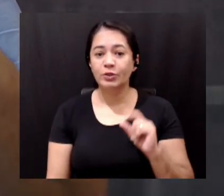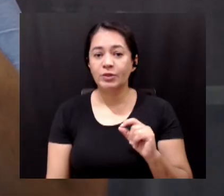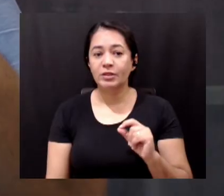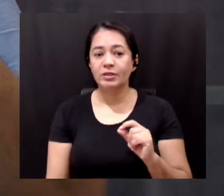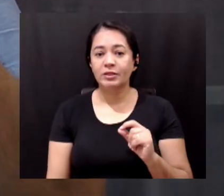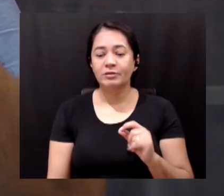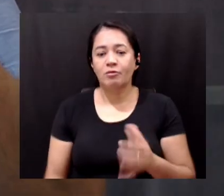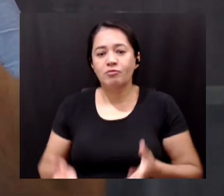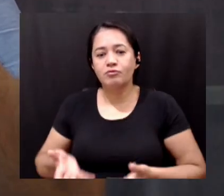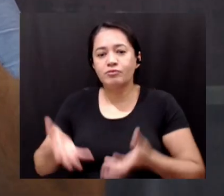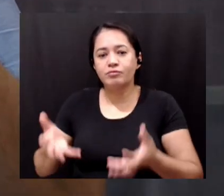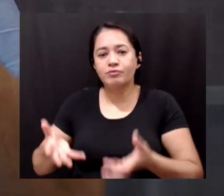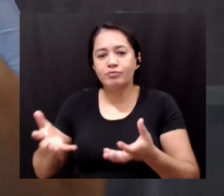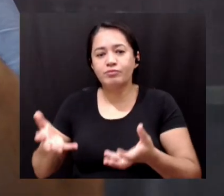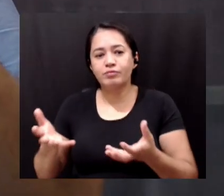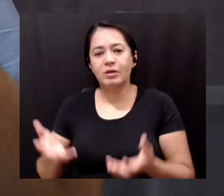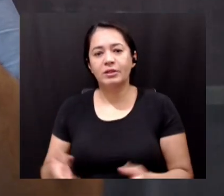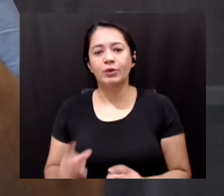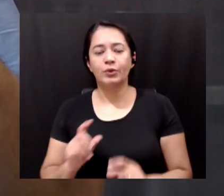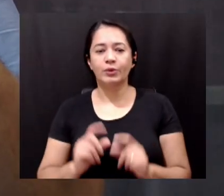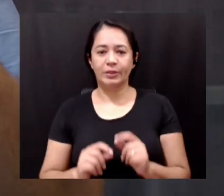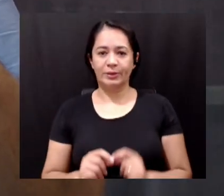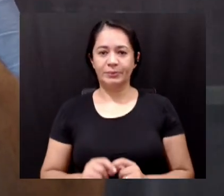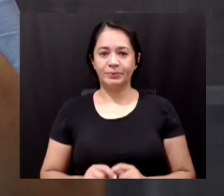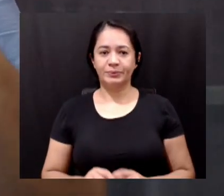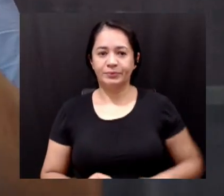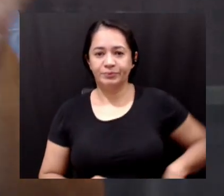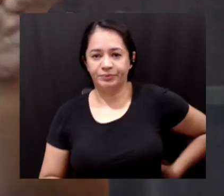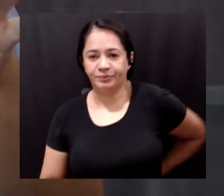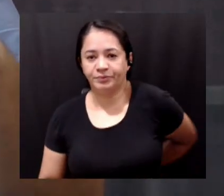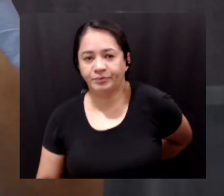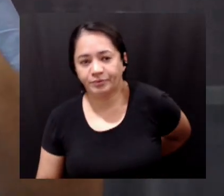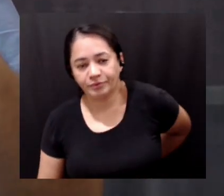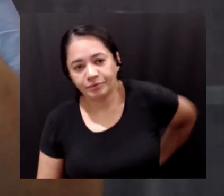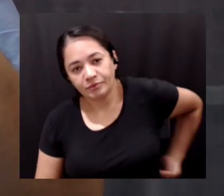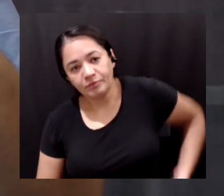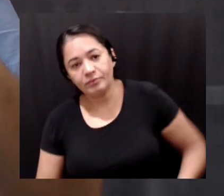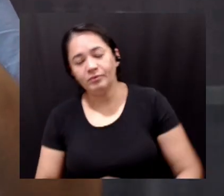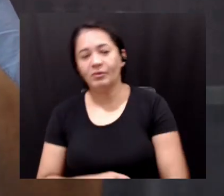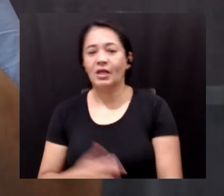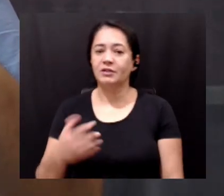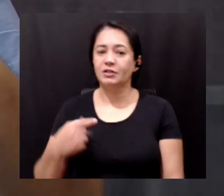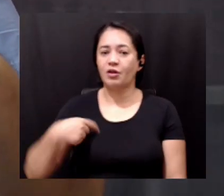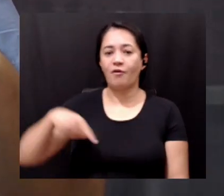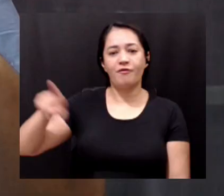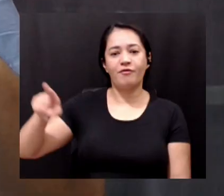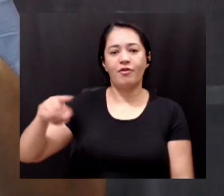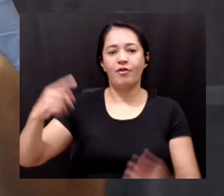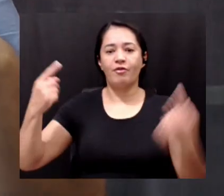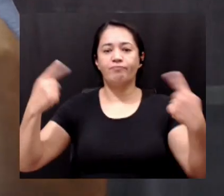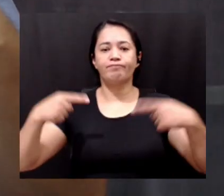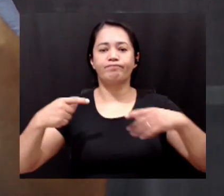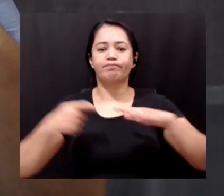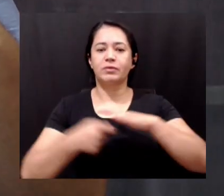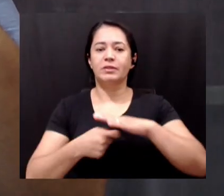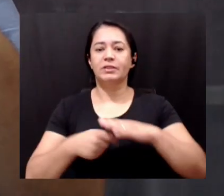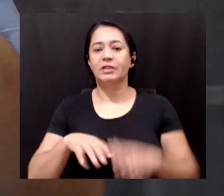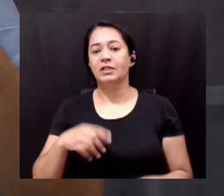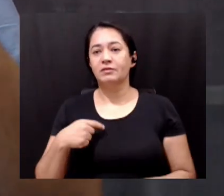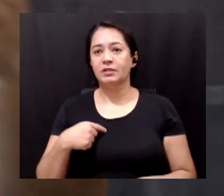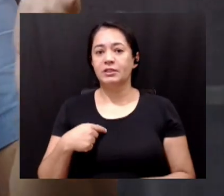né? Então, pode ser que vou lá, paro de jogar e eu jogo, tenho uma recaída, eu jogo,